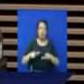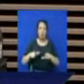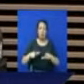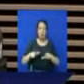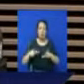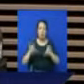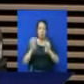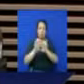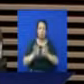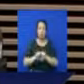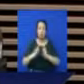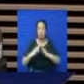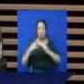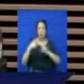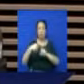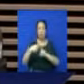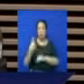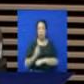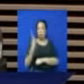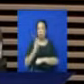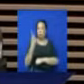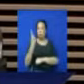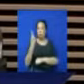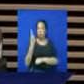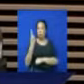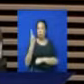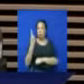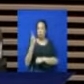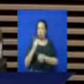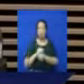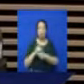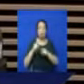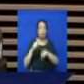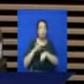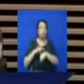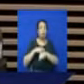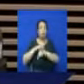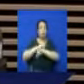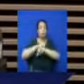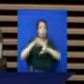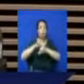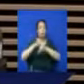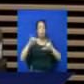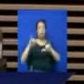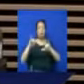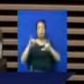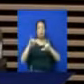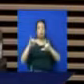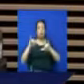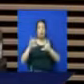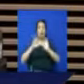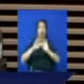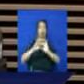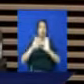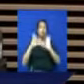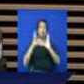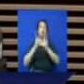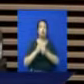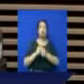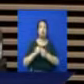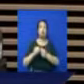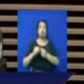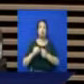mundo inteiro é uma só. Quando tocar as trombetas nos céus, todos subirão, serão arrebatados e todas